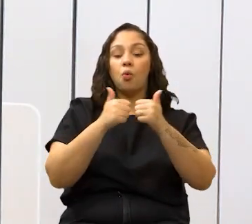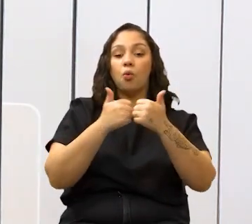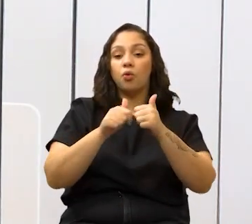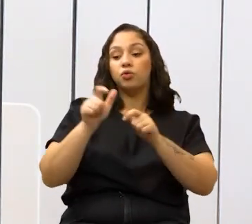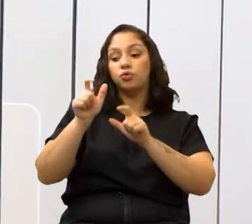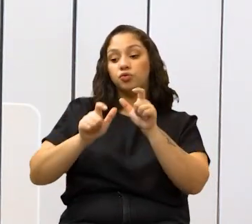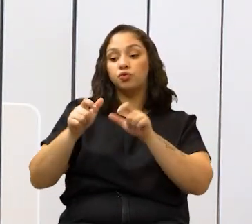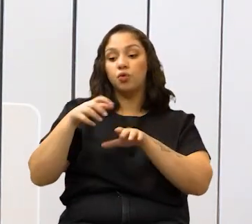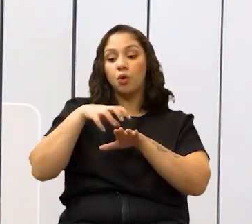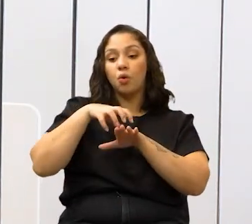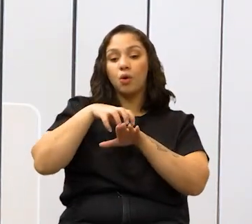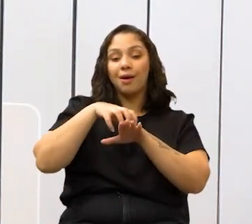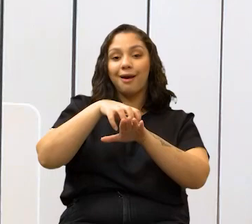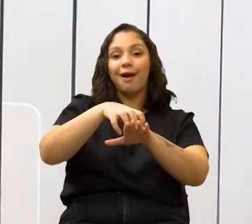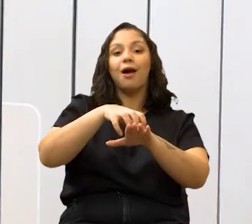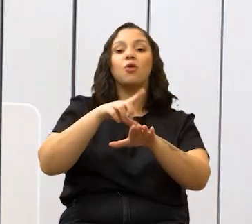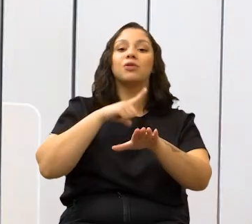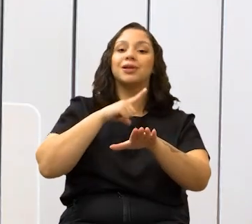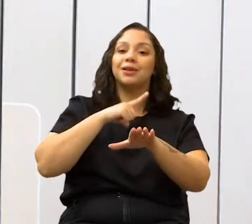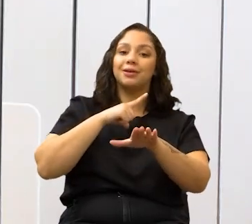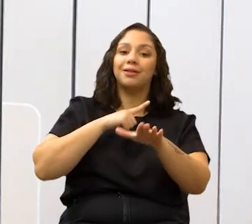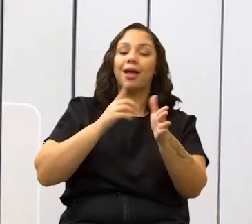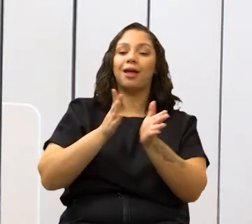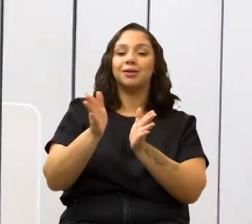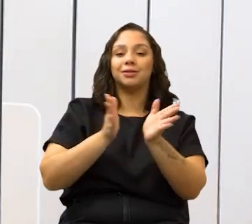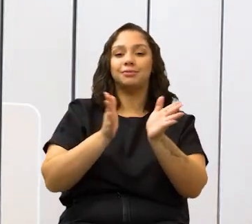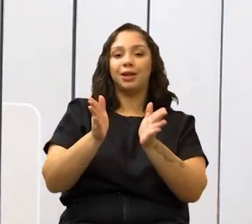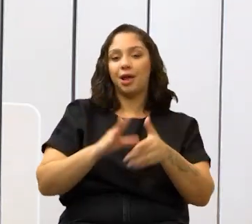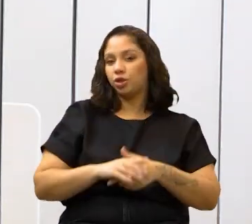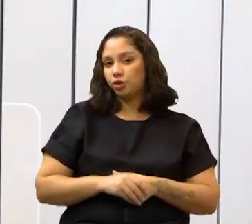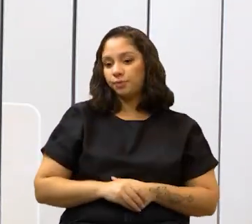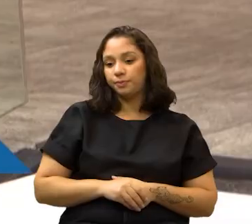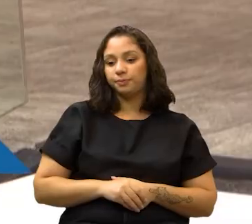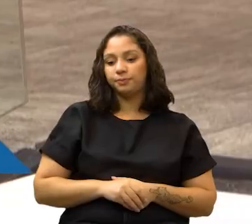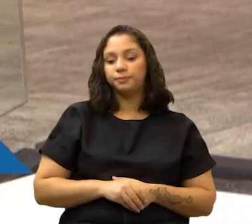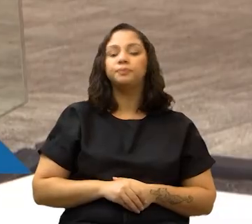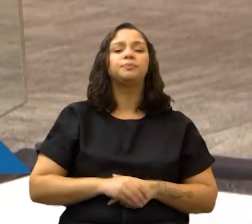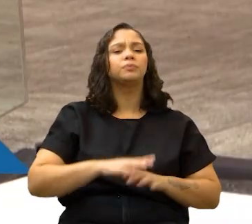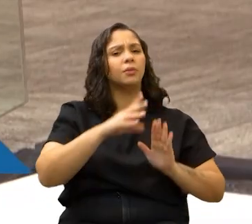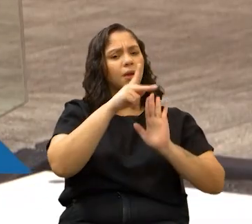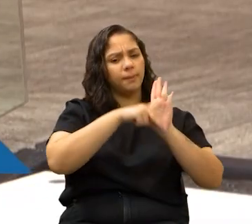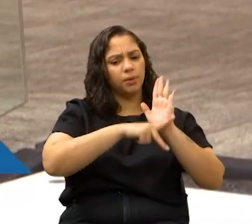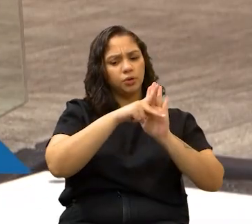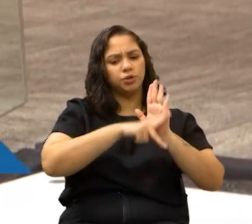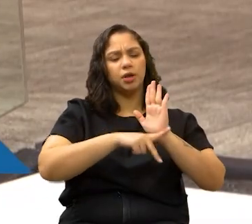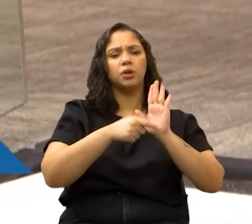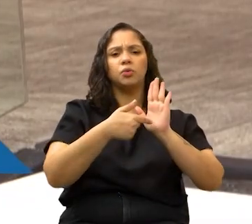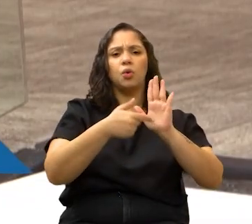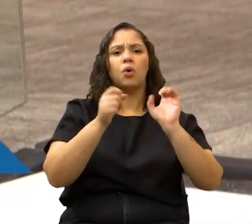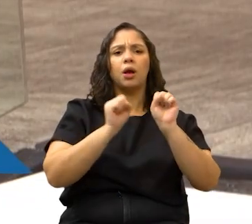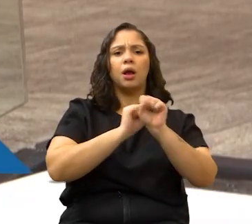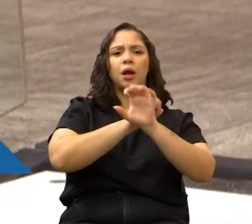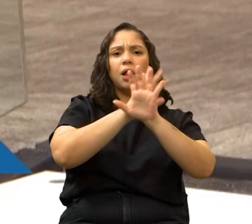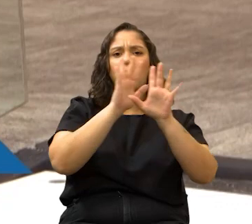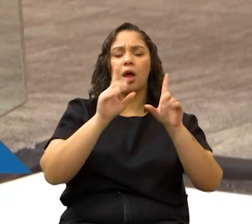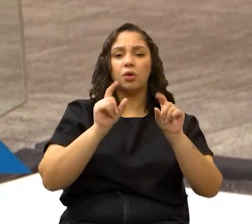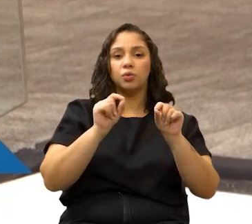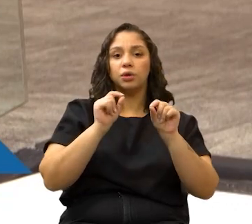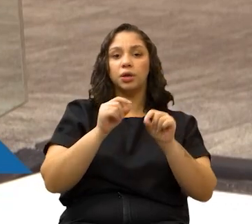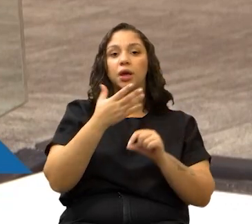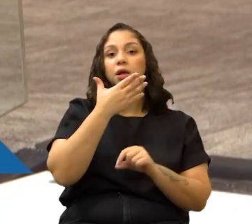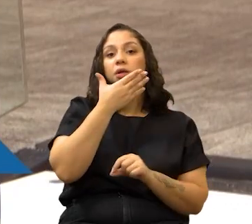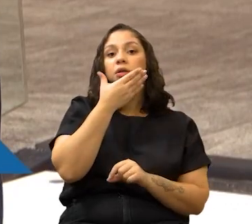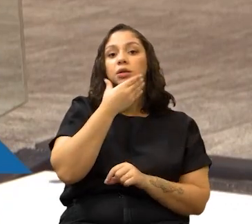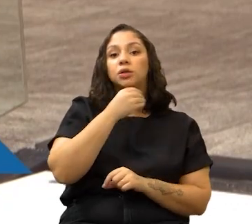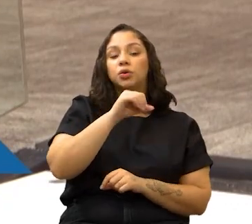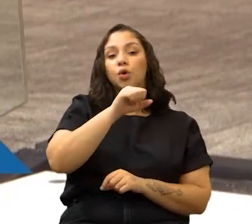veículos que prestam serviços a programas de acessibilidade. Esse projeto, ele deixa claro que o PAI e